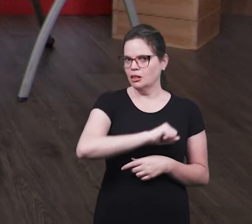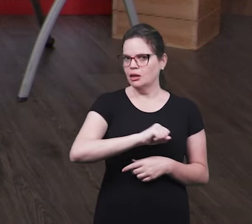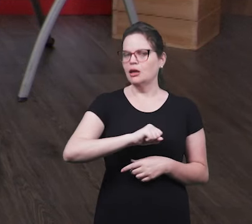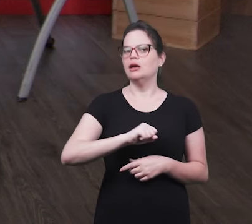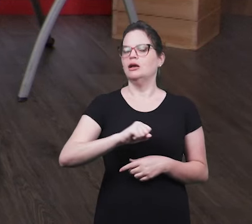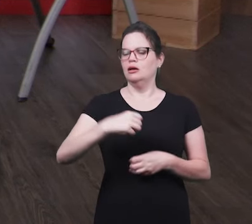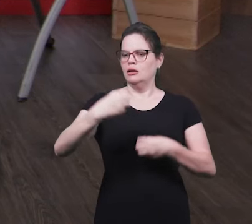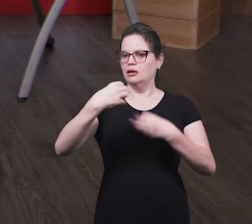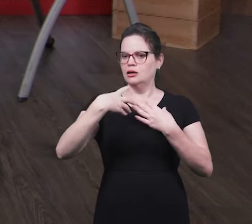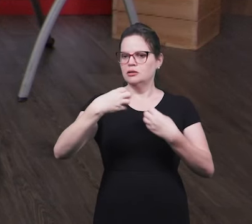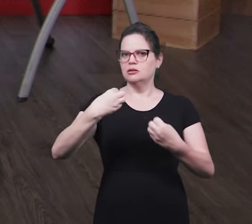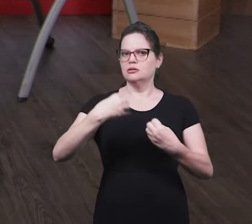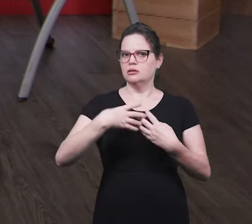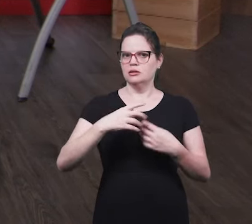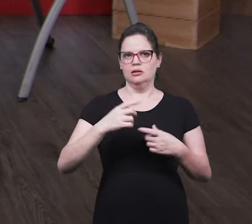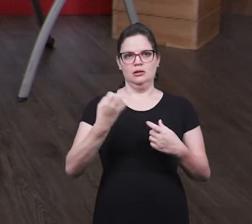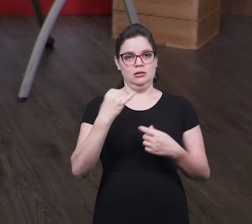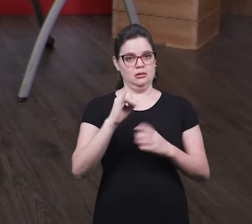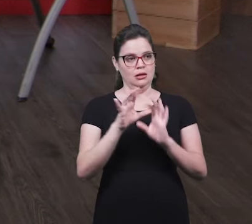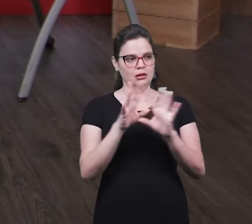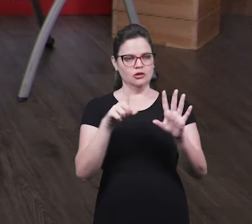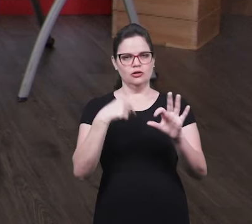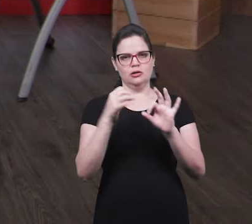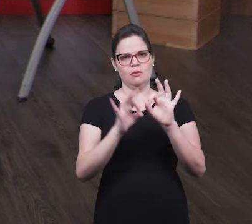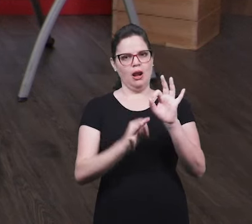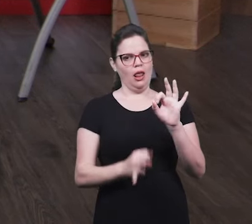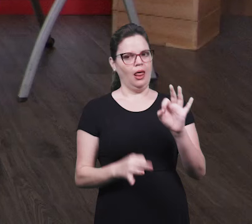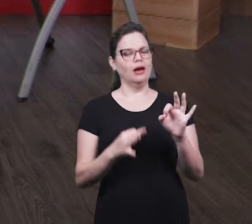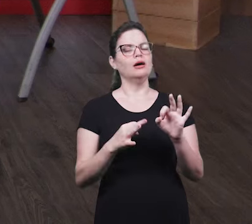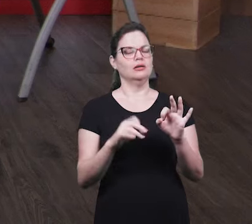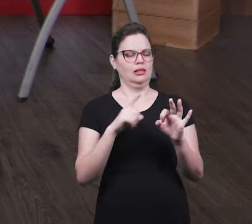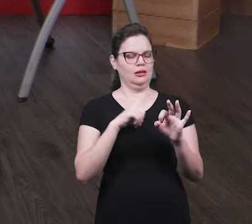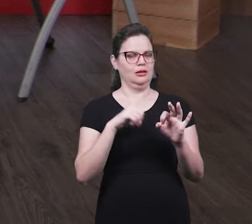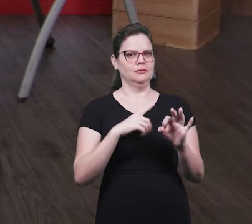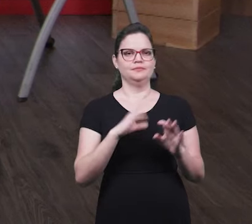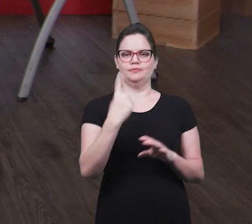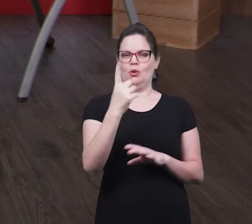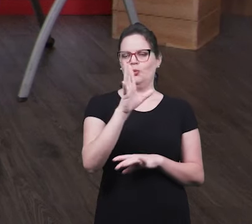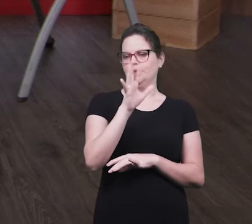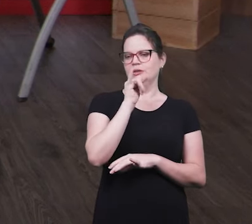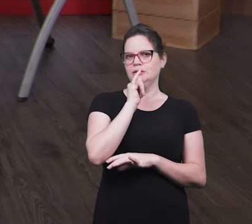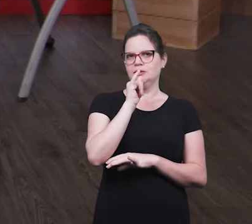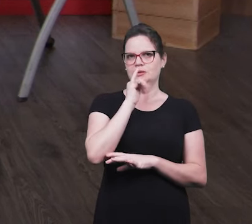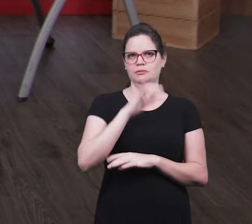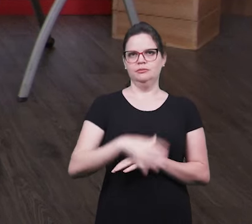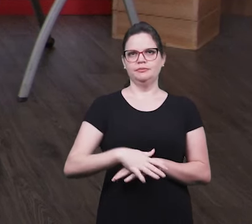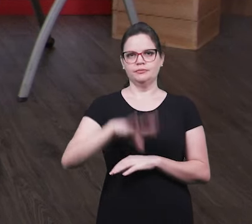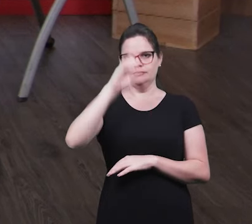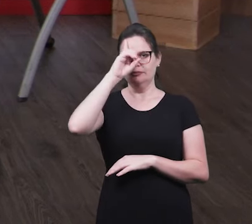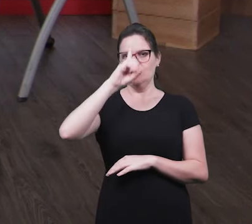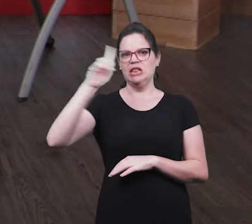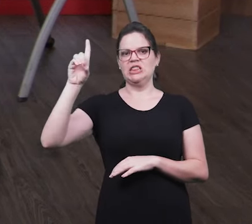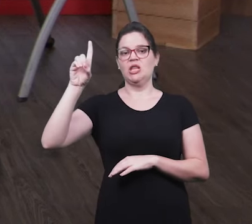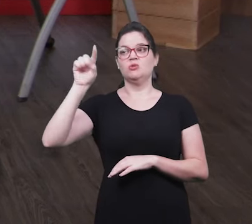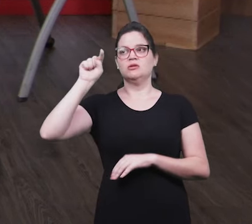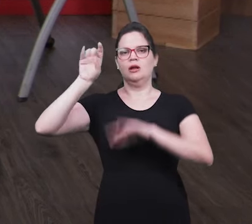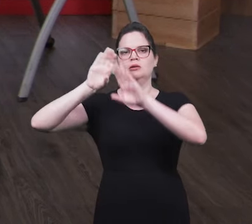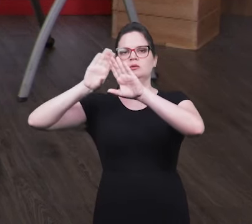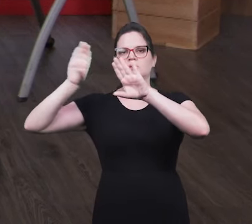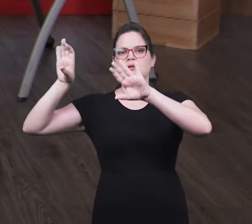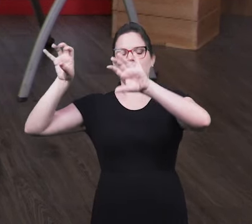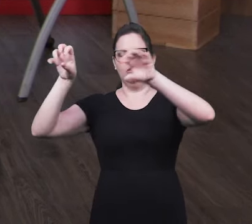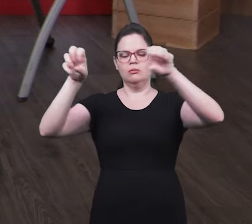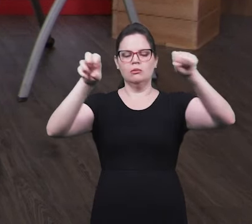aqui muito tempo. Um deles, Deus vê todas as